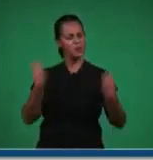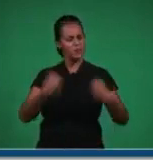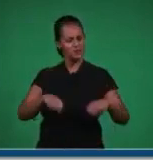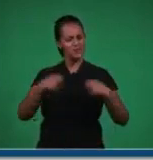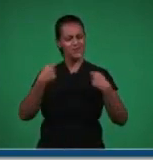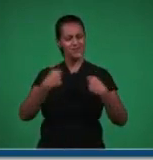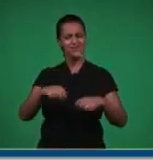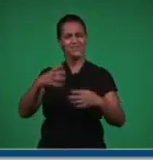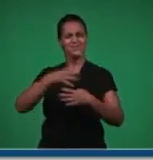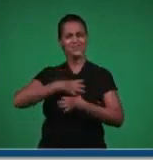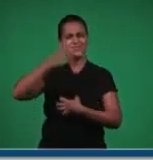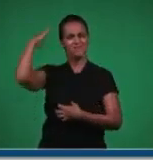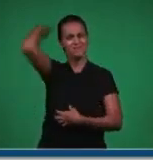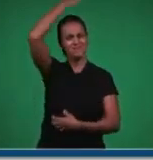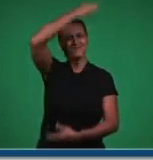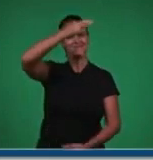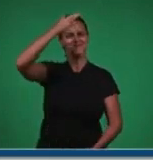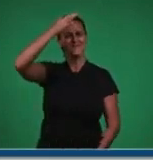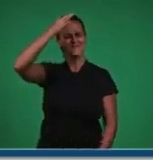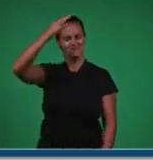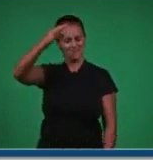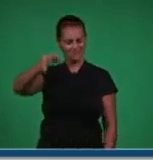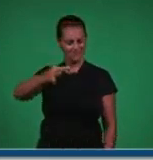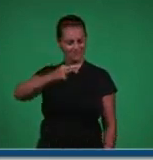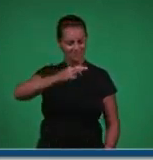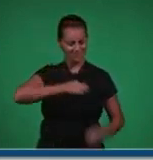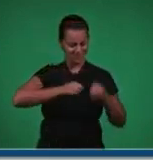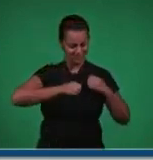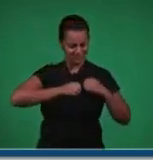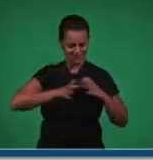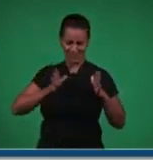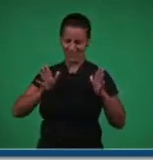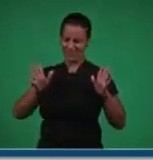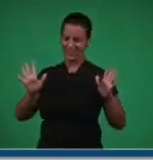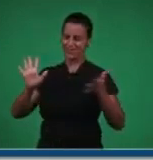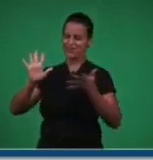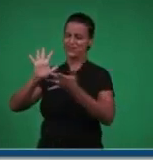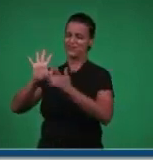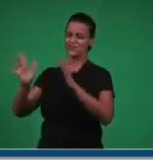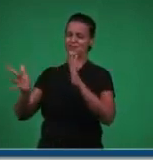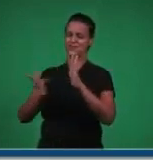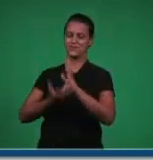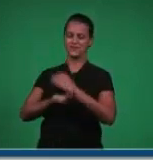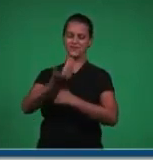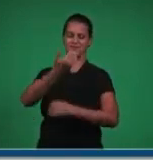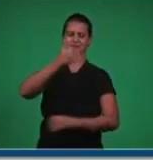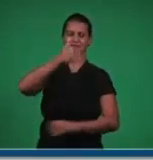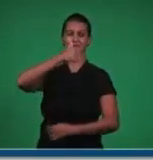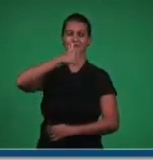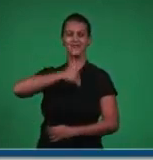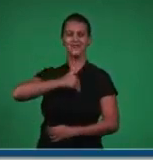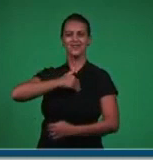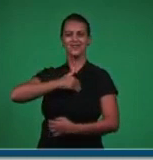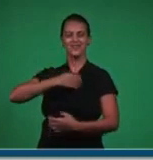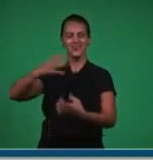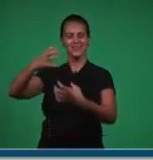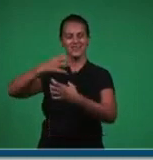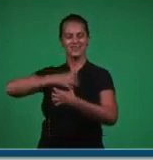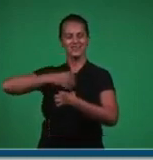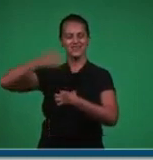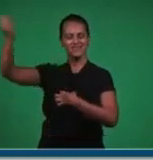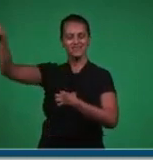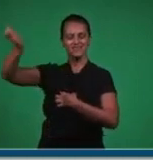ti nascer. Abre o coração e deixa Cristo entrar. E o sol em